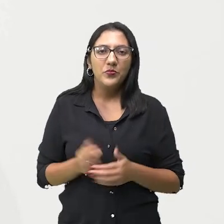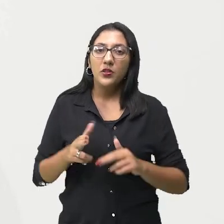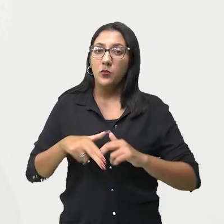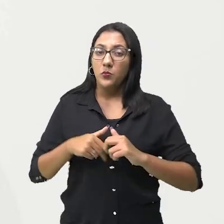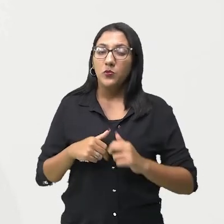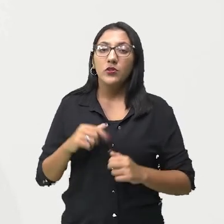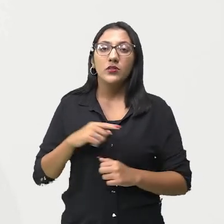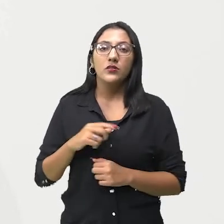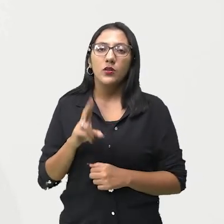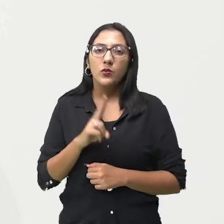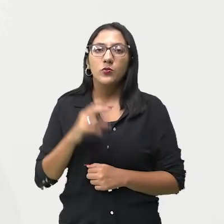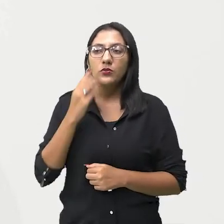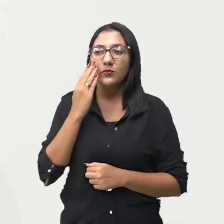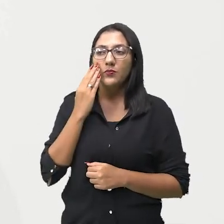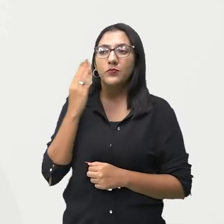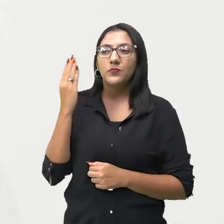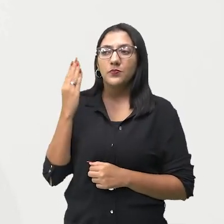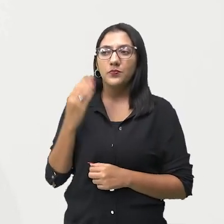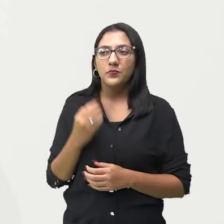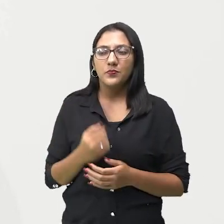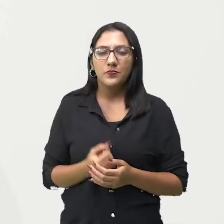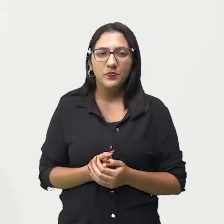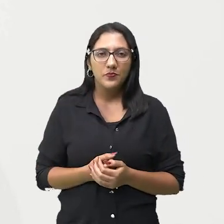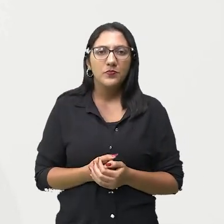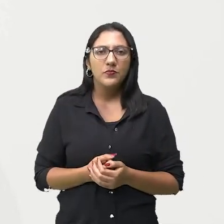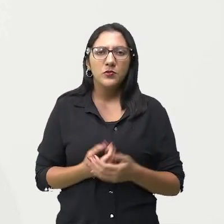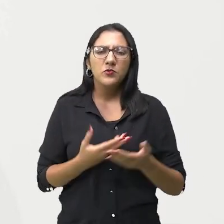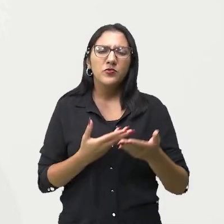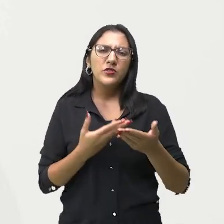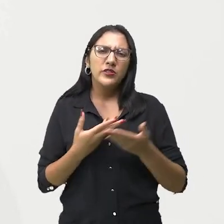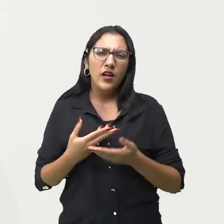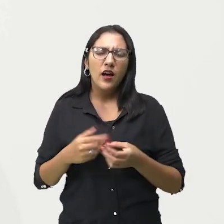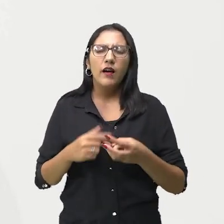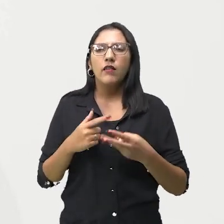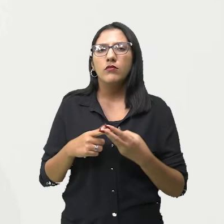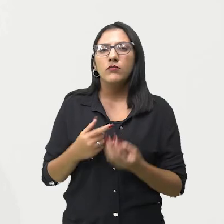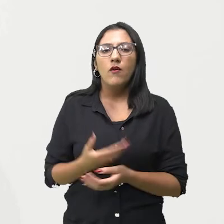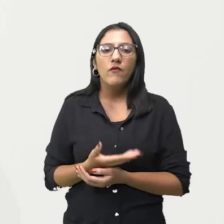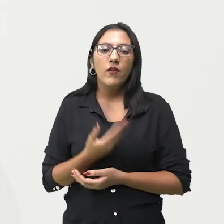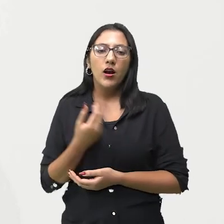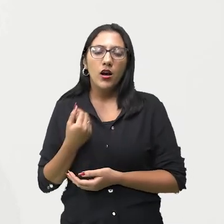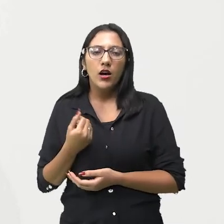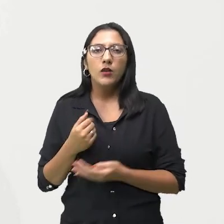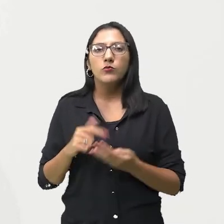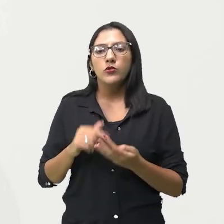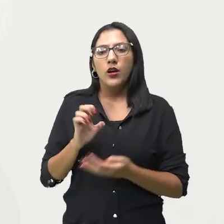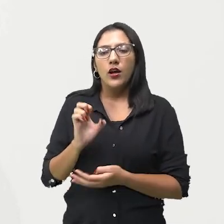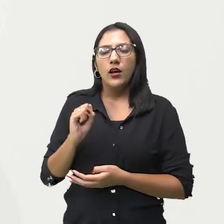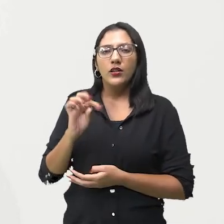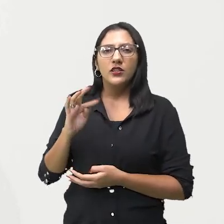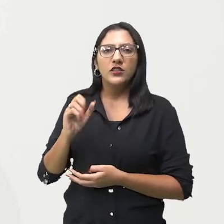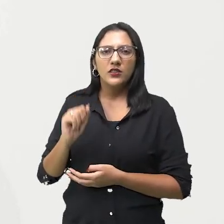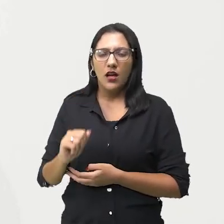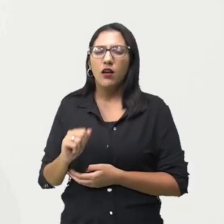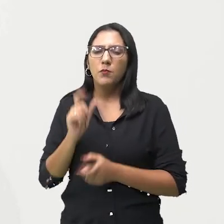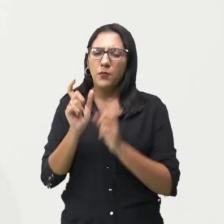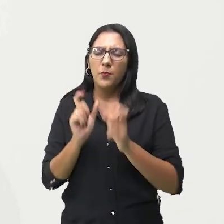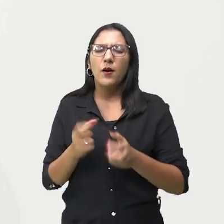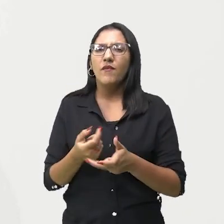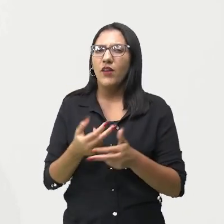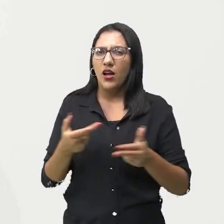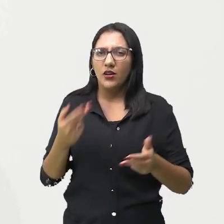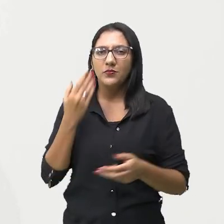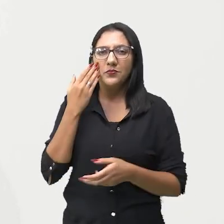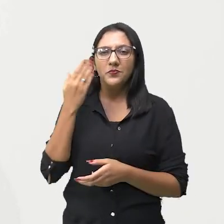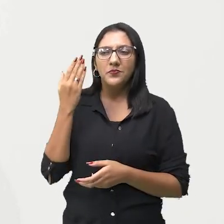ele utiliza a é chegada, venho convidá-la, vamos-nos, está e assim por diante,